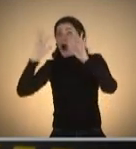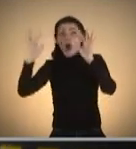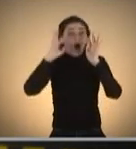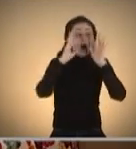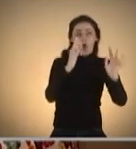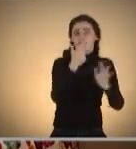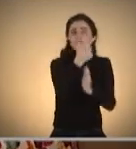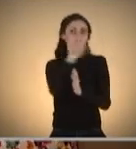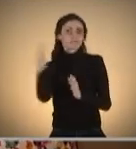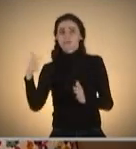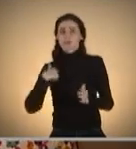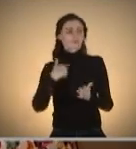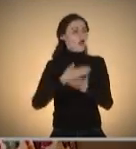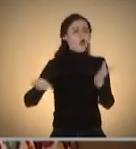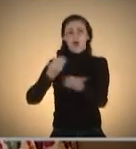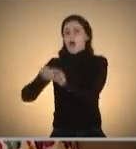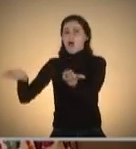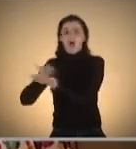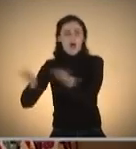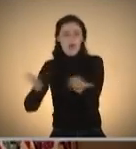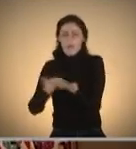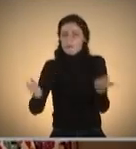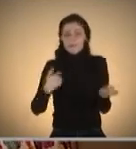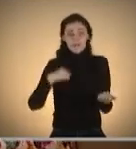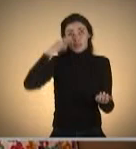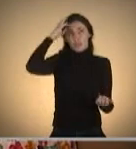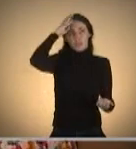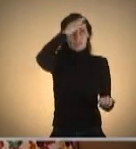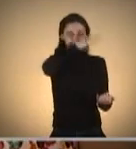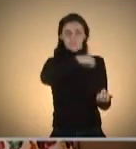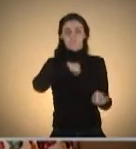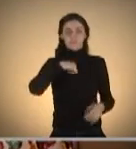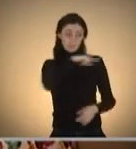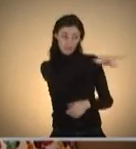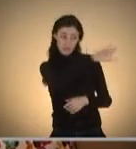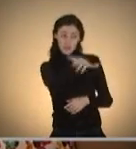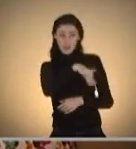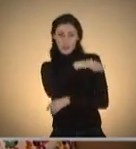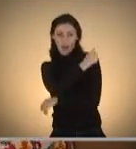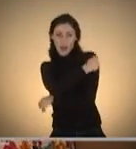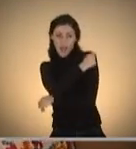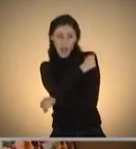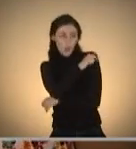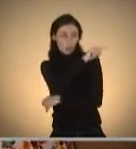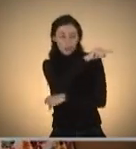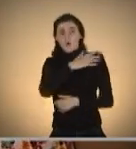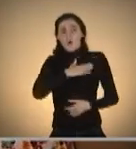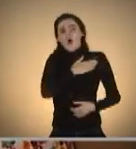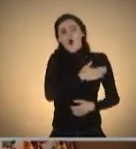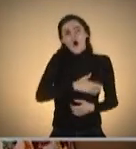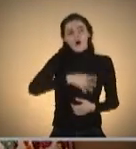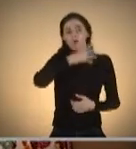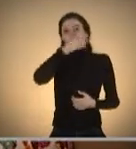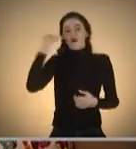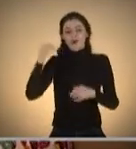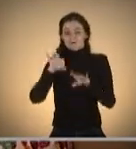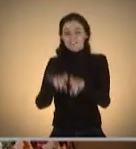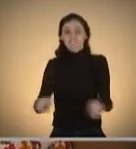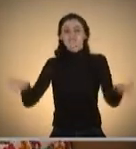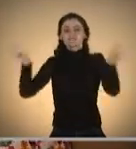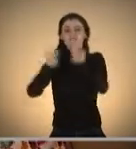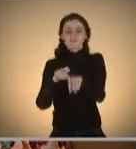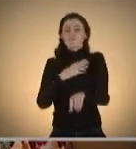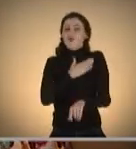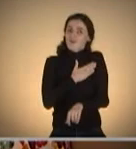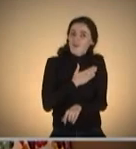não conseguem se concentrar e não retêm muito tempo a atenção nas atividades que estão fazendo. Então, os alunos, eles se sentem